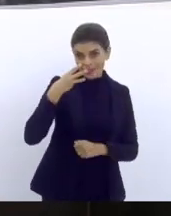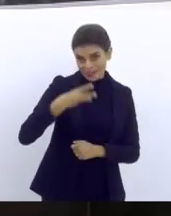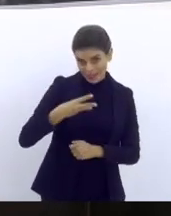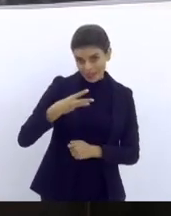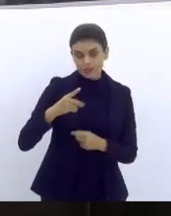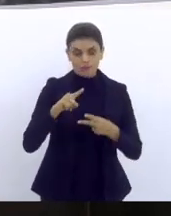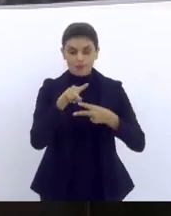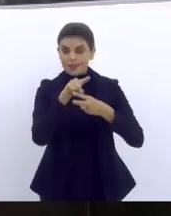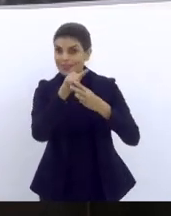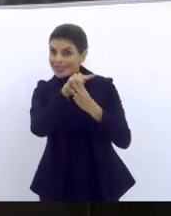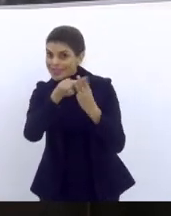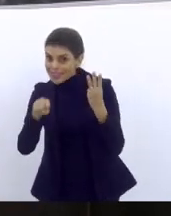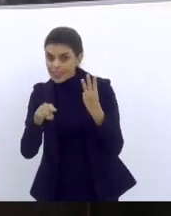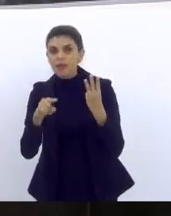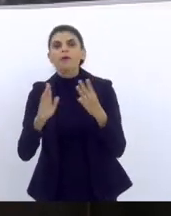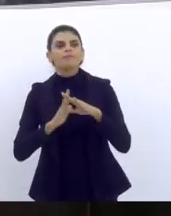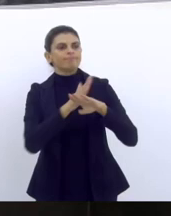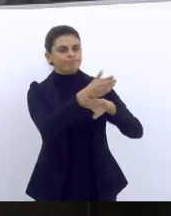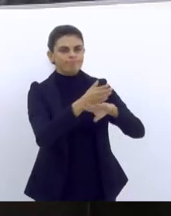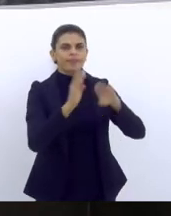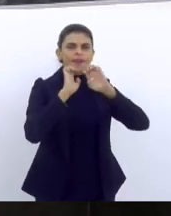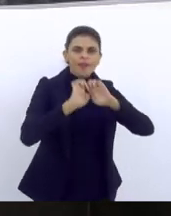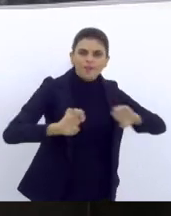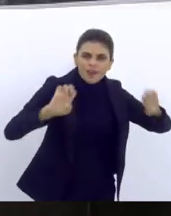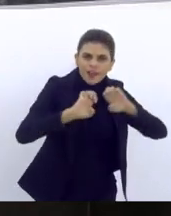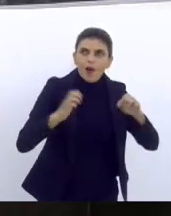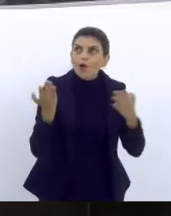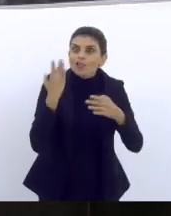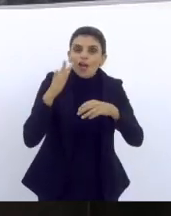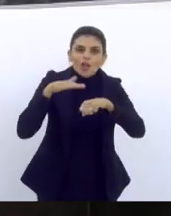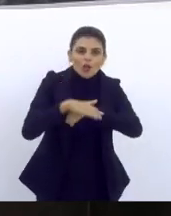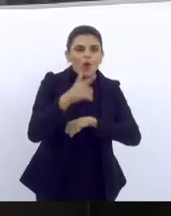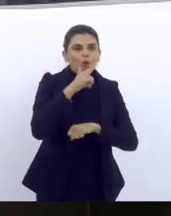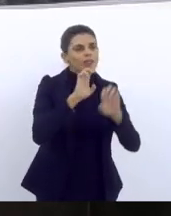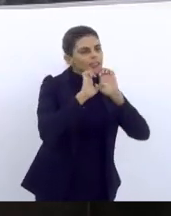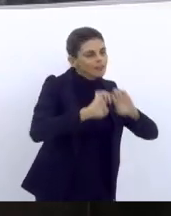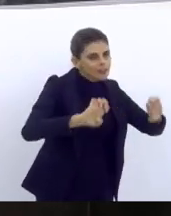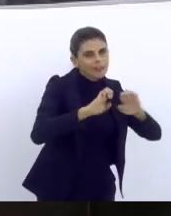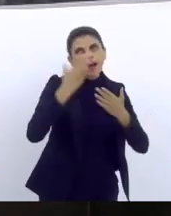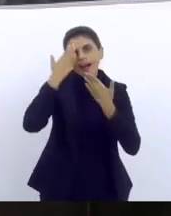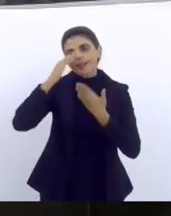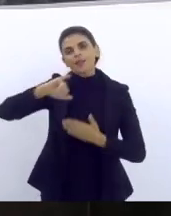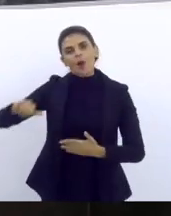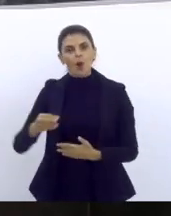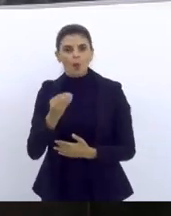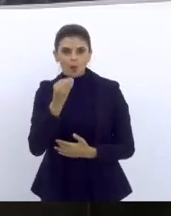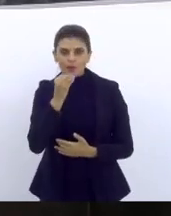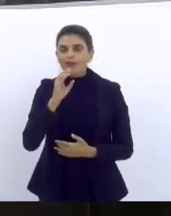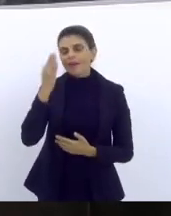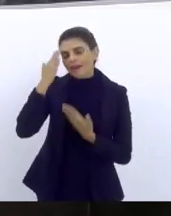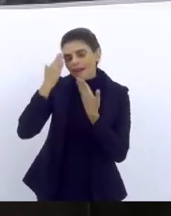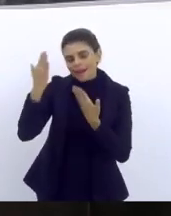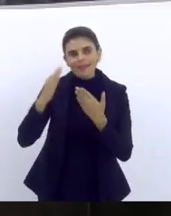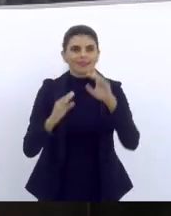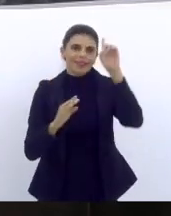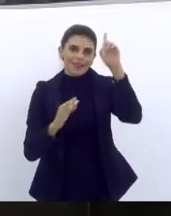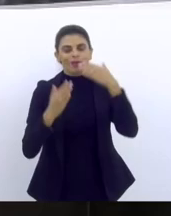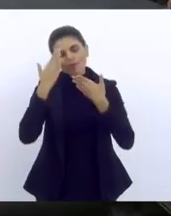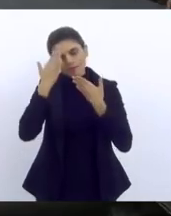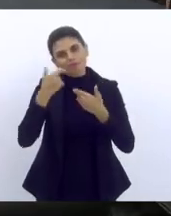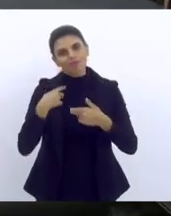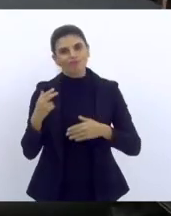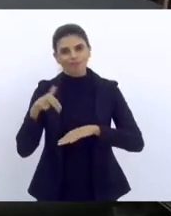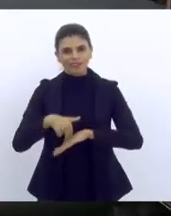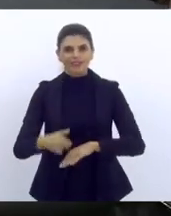só para tentar ganhar talvez mais um nessa noite. Eu agradeço a oportunidade, agradeço a Deus, é um privilégio. Muito obrigado por estar aqui.